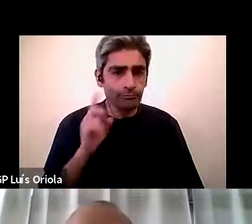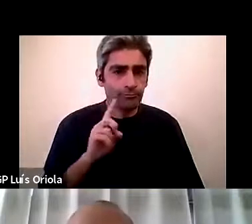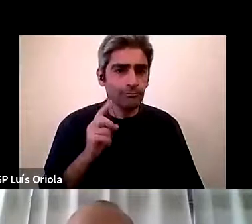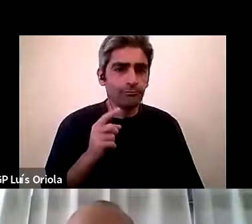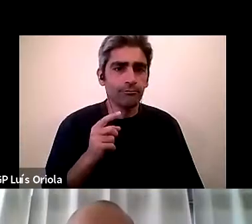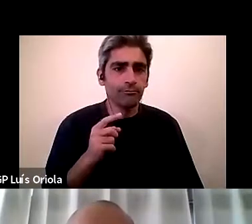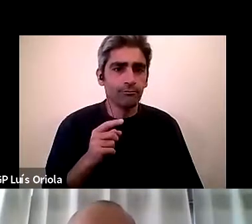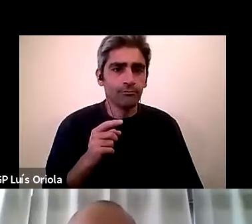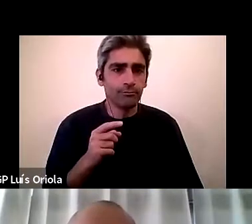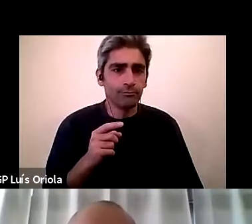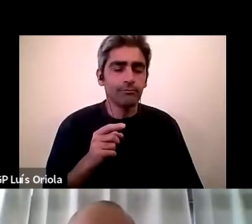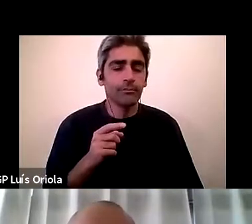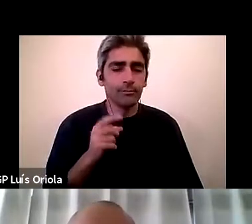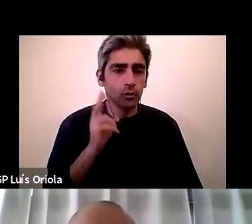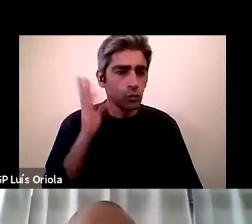Usna?